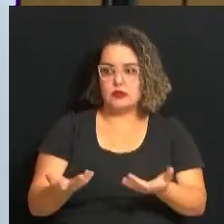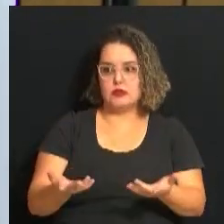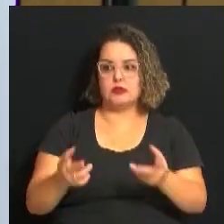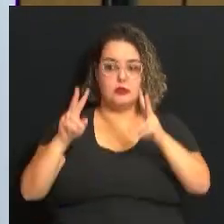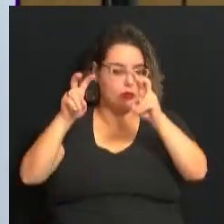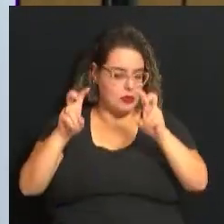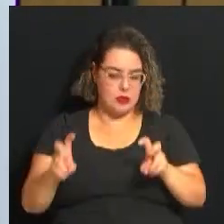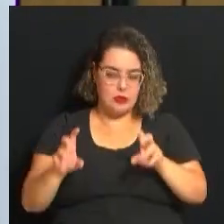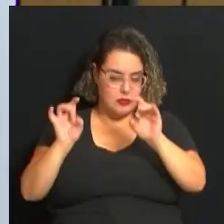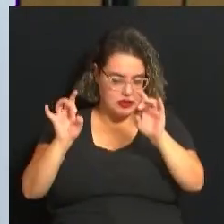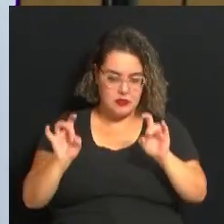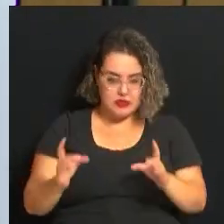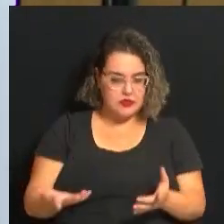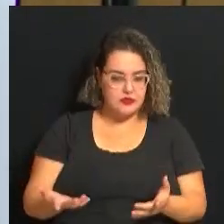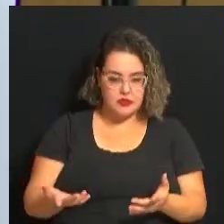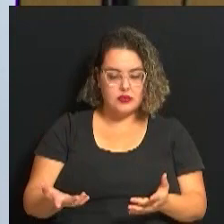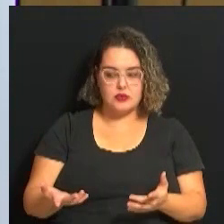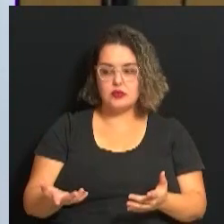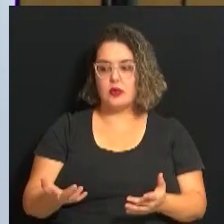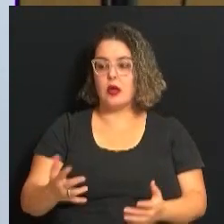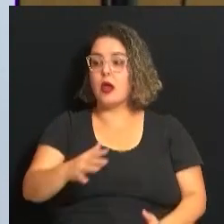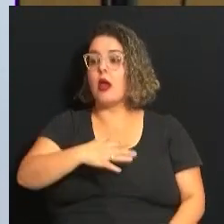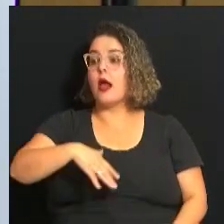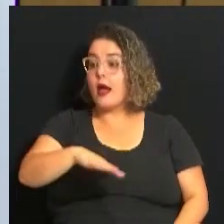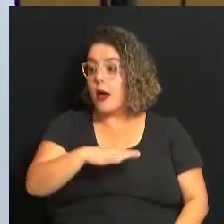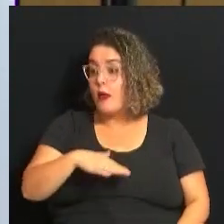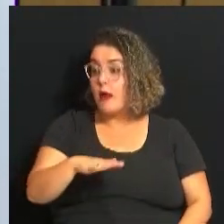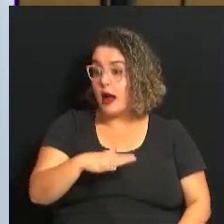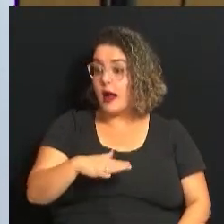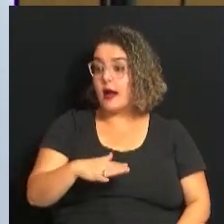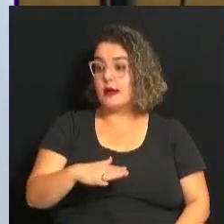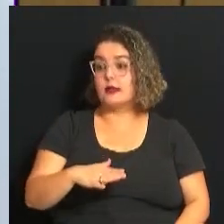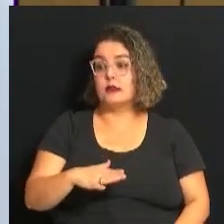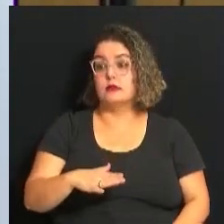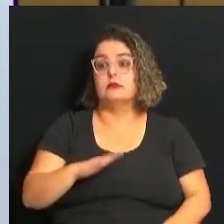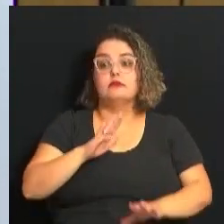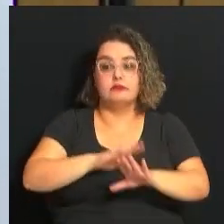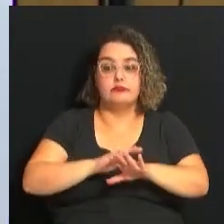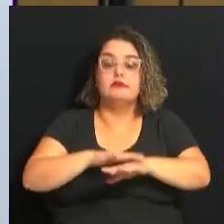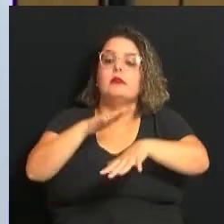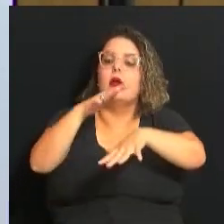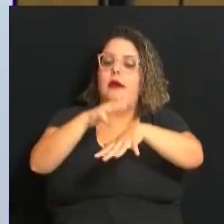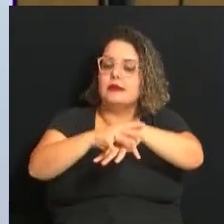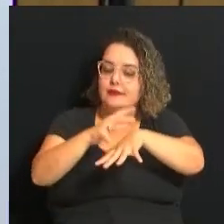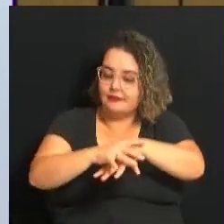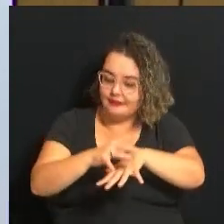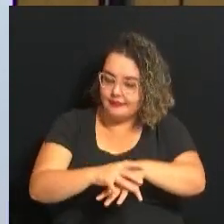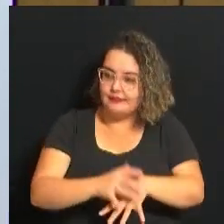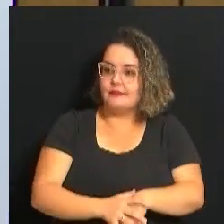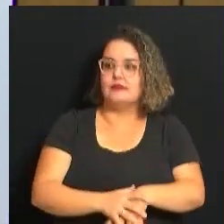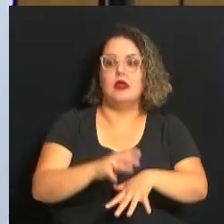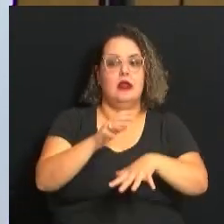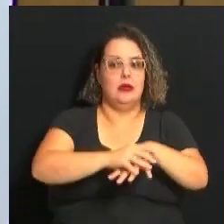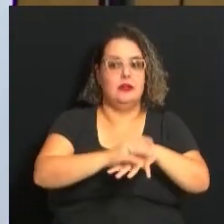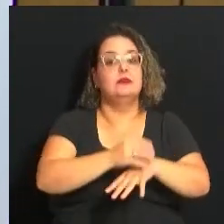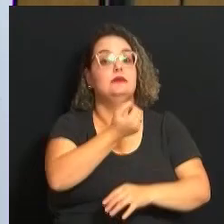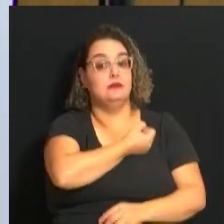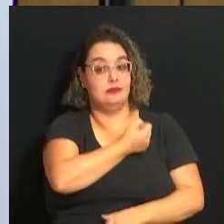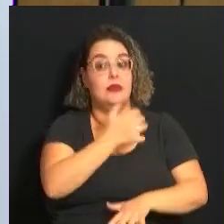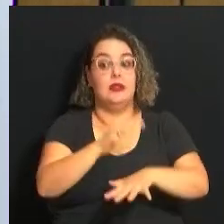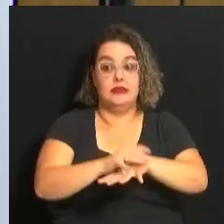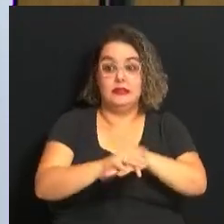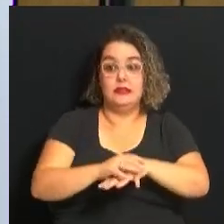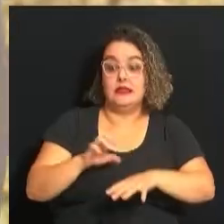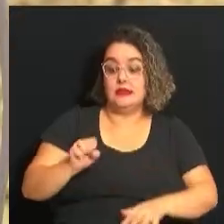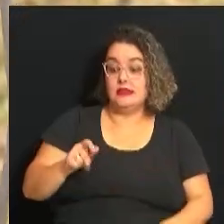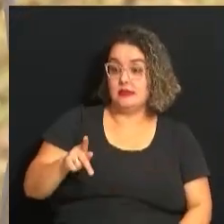específicos. E é uma área que você atua muito com matemática, né, então tanto matemática numérica quanto espacial, né, olha só.